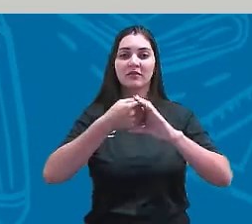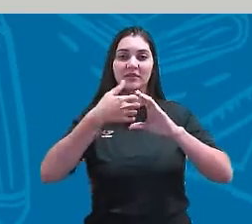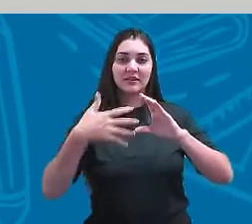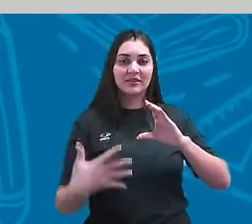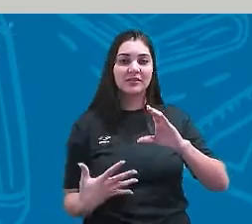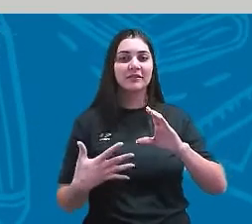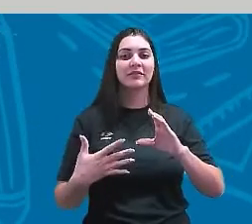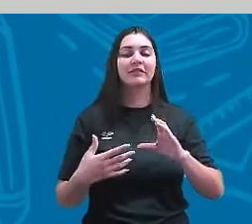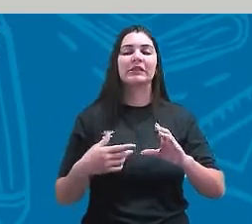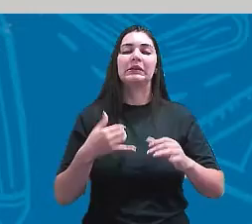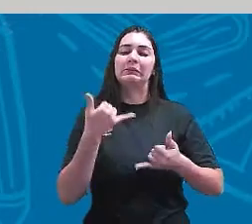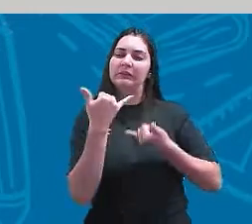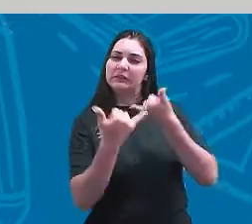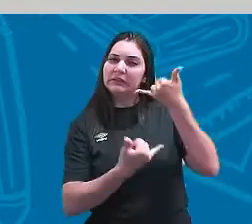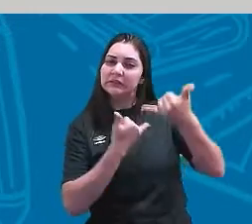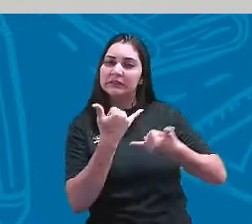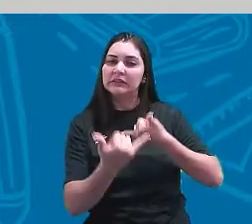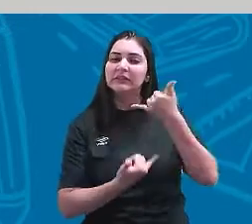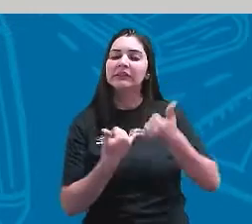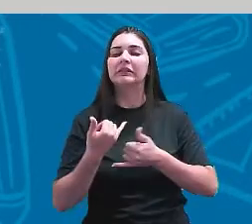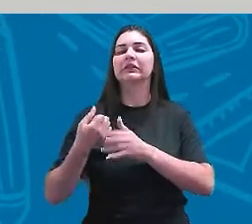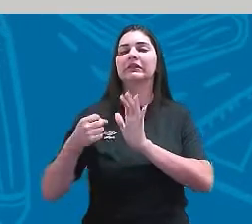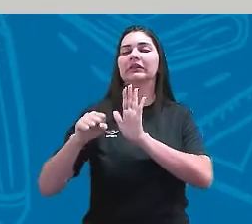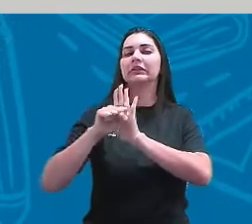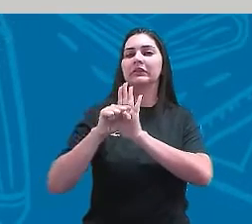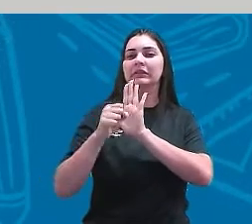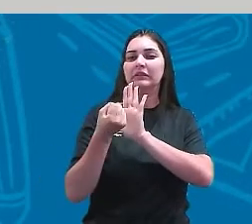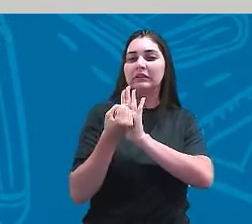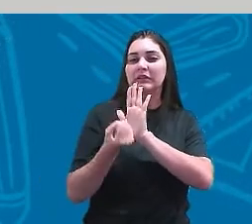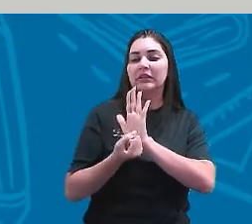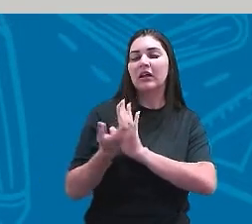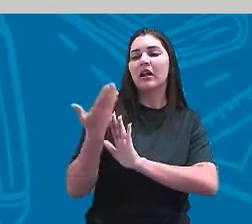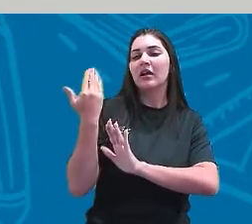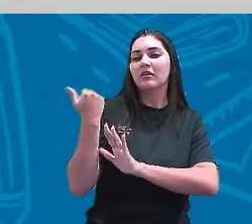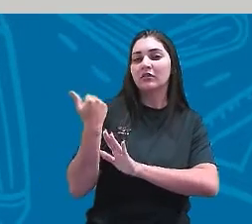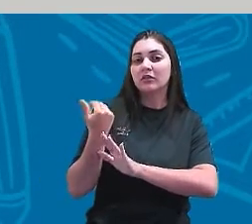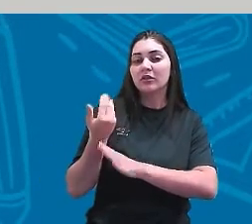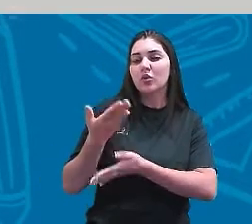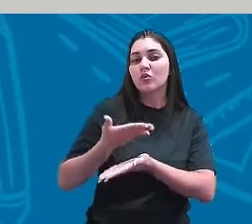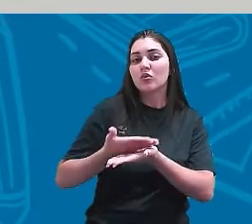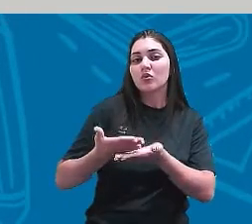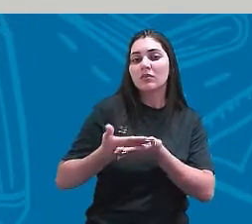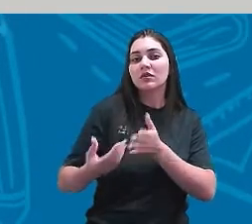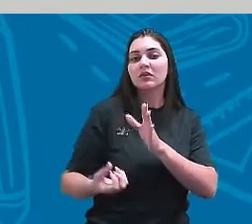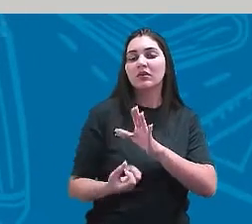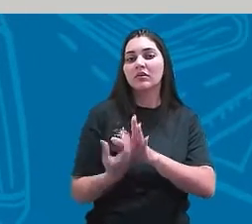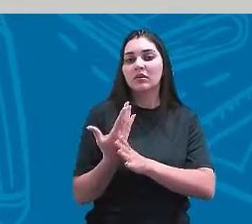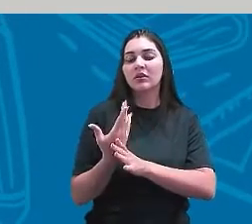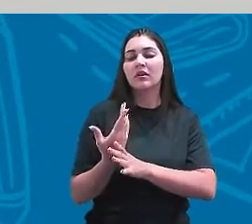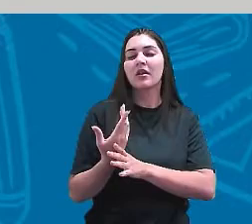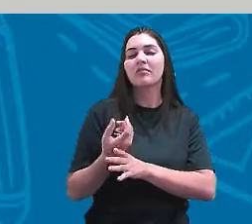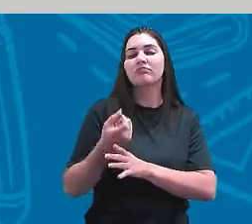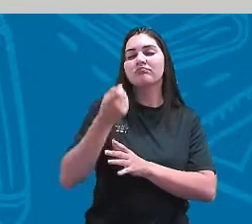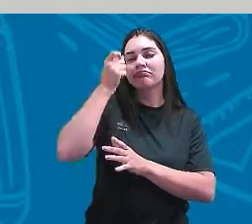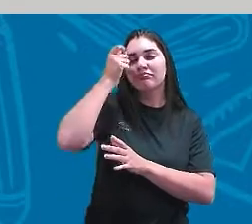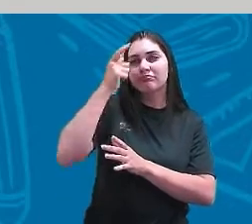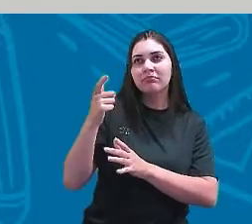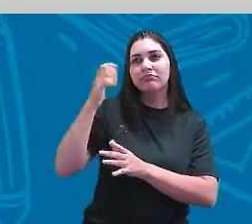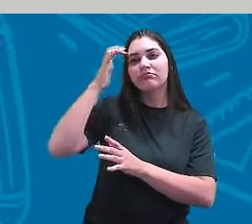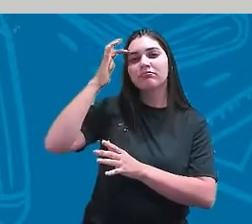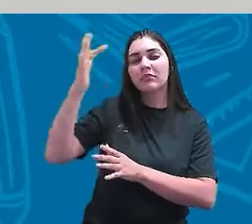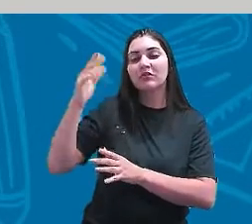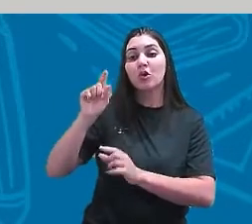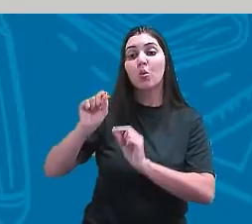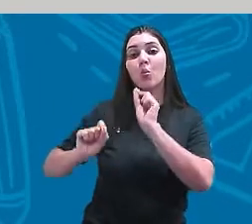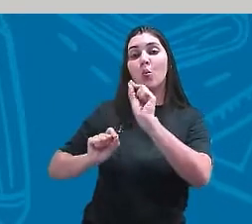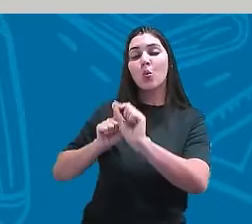características era traquina muitos séculos atrás. Então, começaram a surgir várias hipóteses, várias imaginações